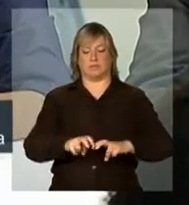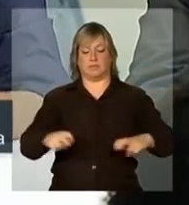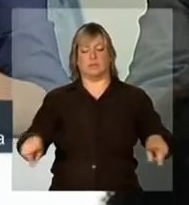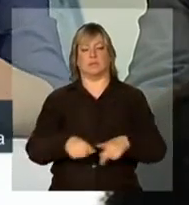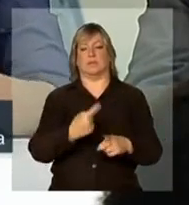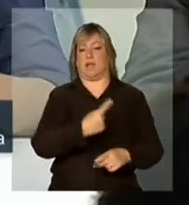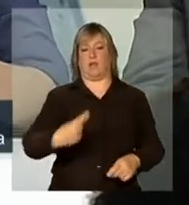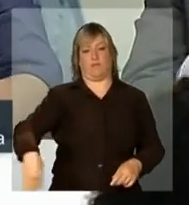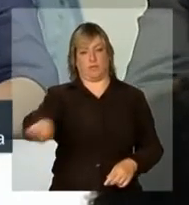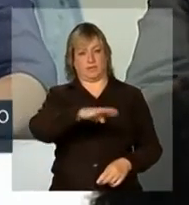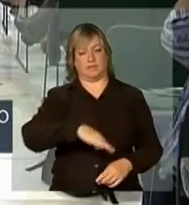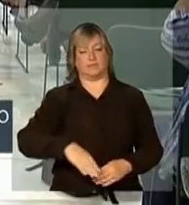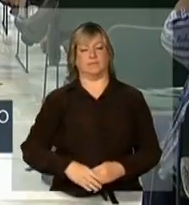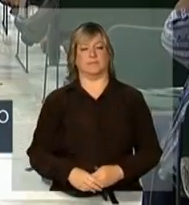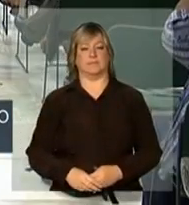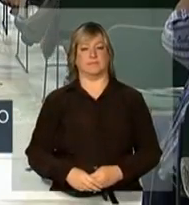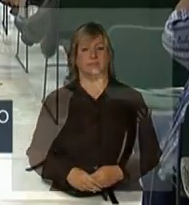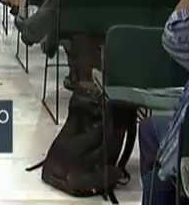cada uma de vocês.